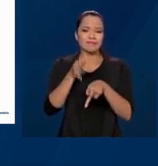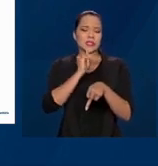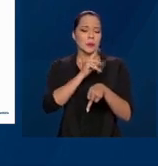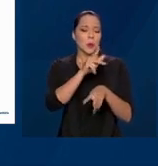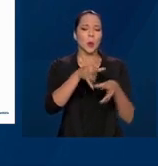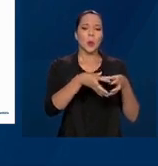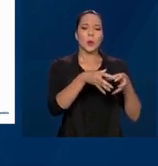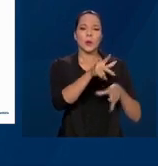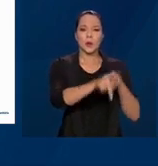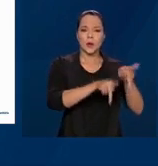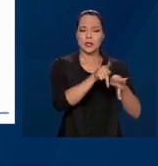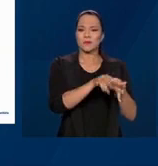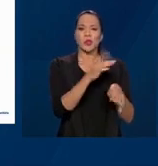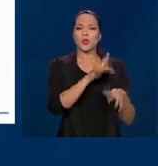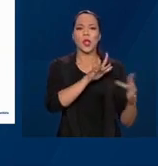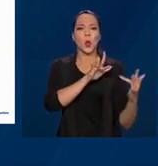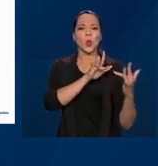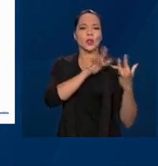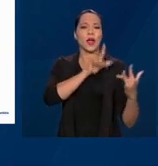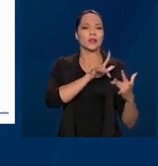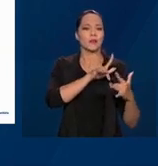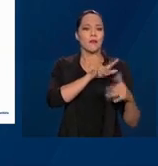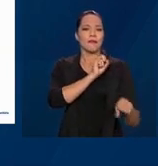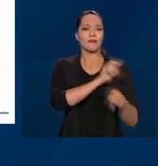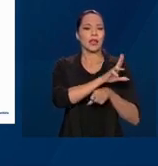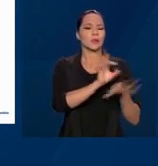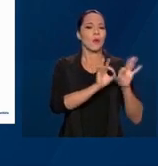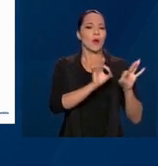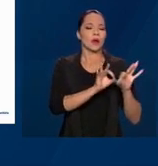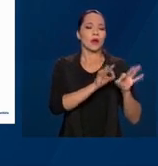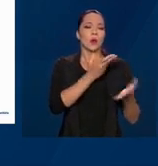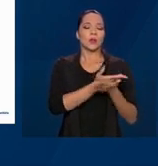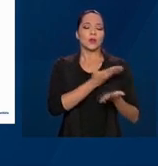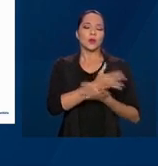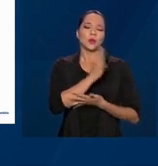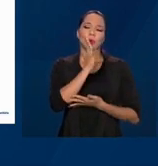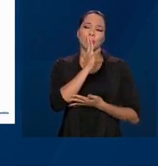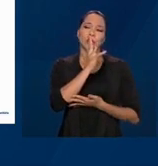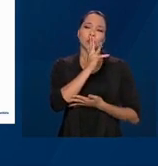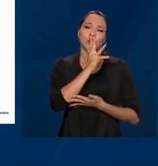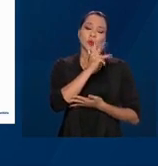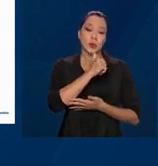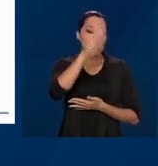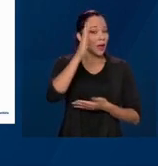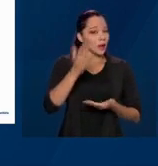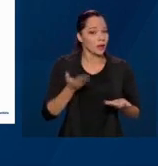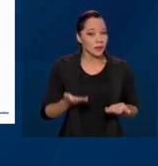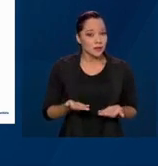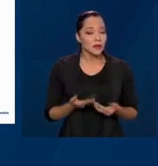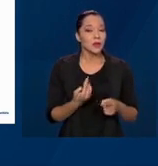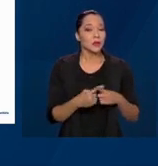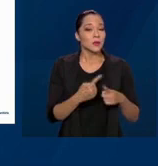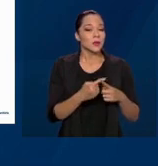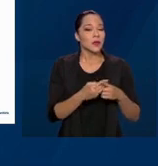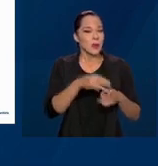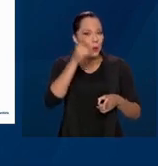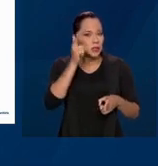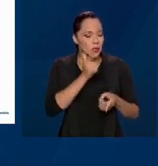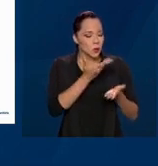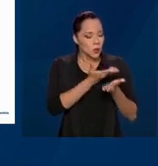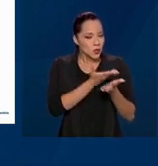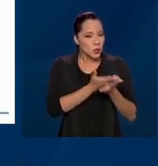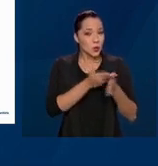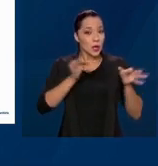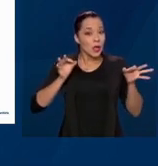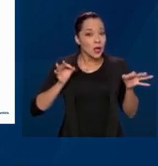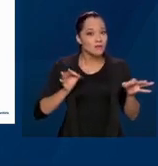que não se exporia ao vírus, o estudo poderia demorar muito mais tempo. Porque para se fechar um estudo, ou seja,